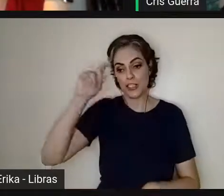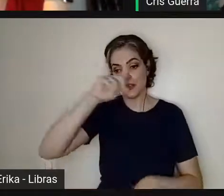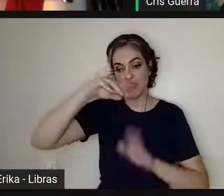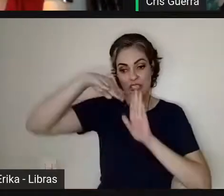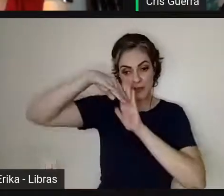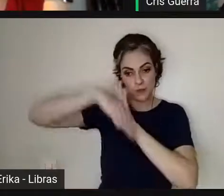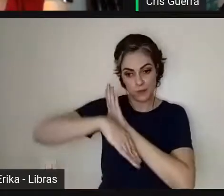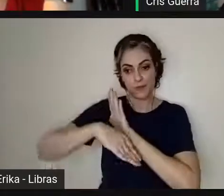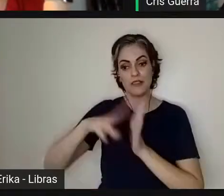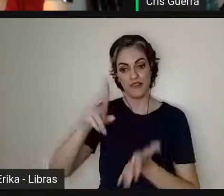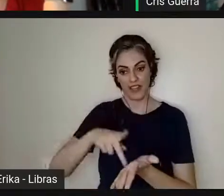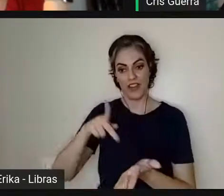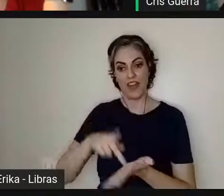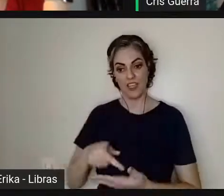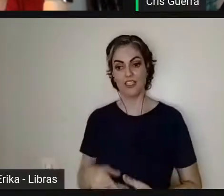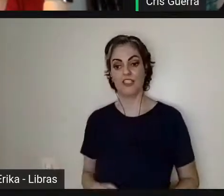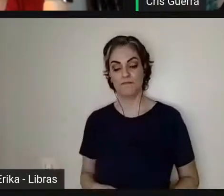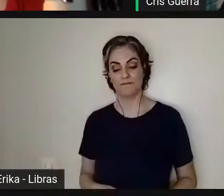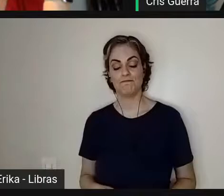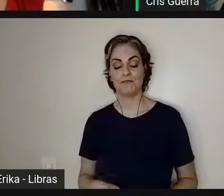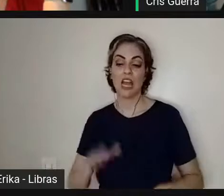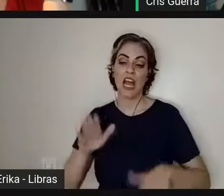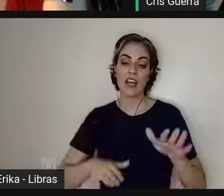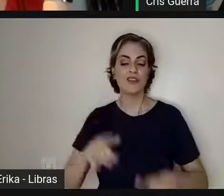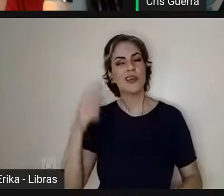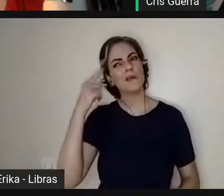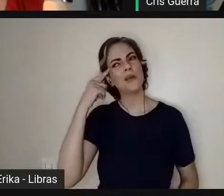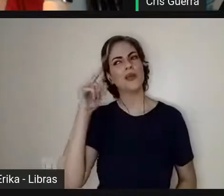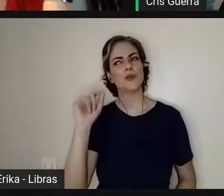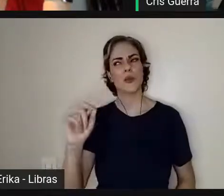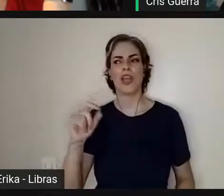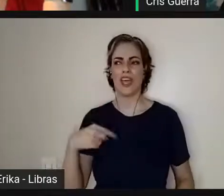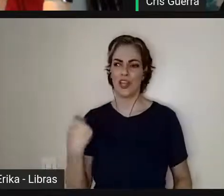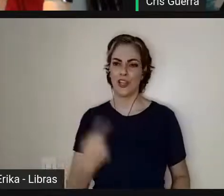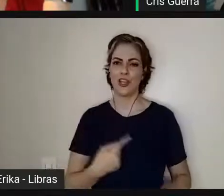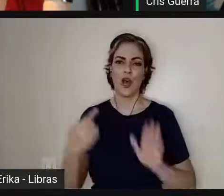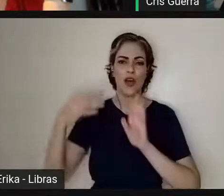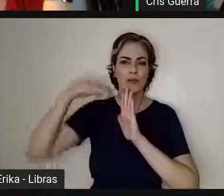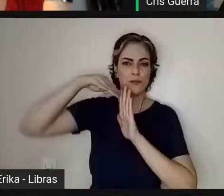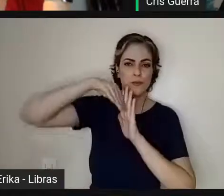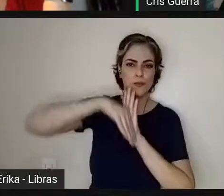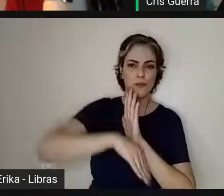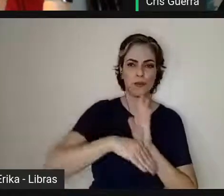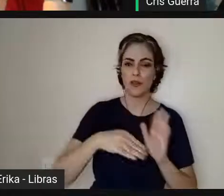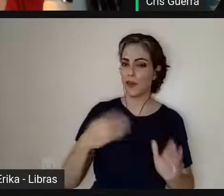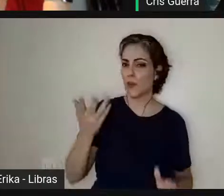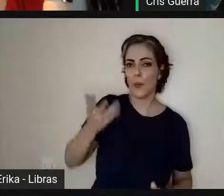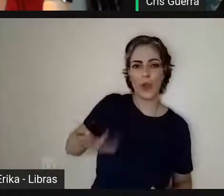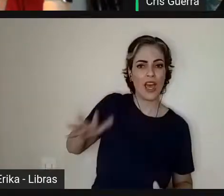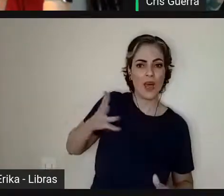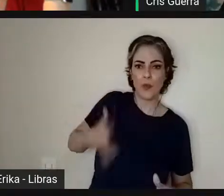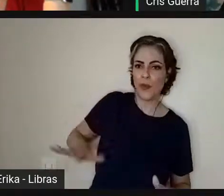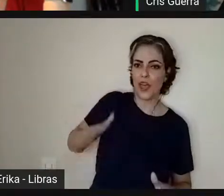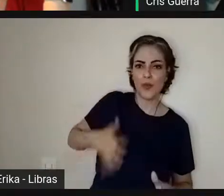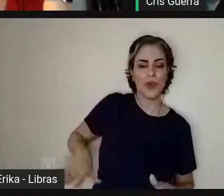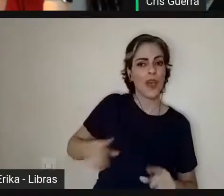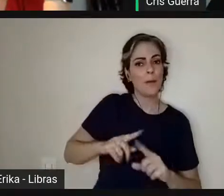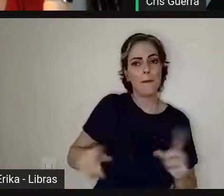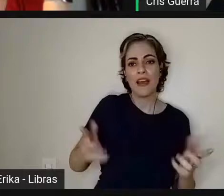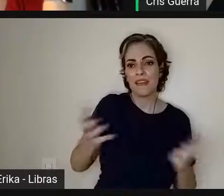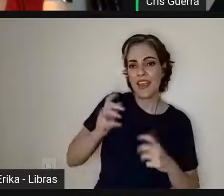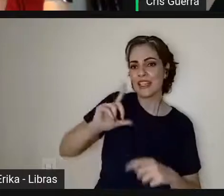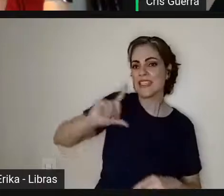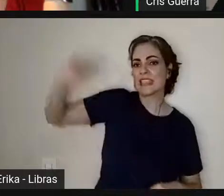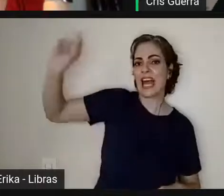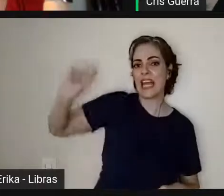mania de ir para o fundo do poço, que a gente nunca vai escolhido, a gente não escolhe ir, né? E a gente só quer sair de lá, né?